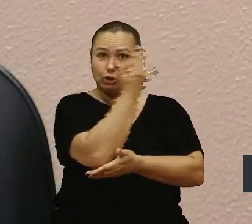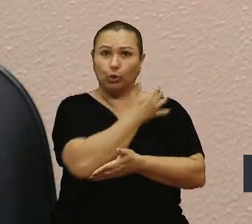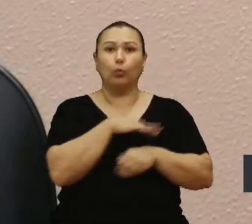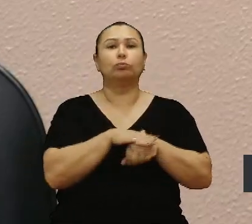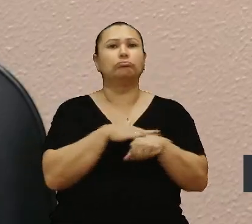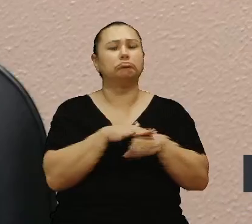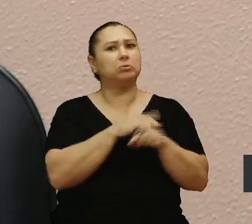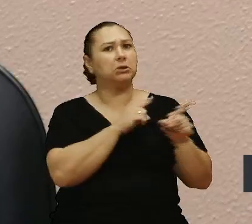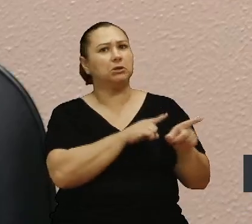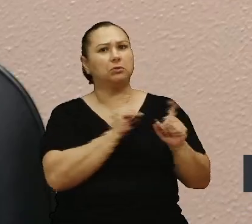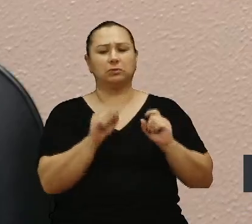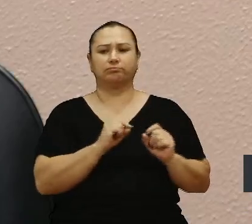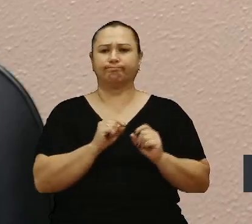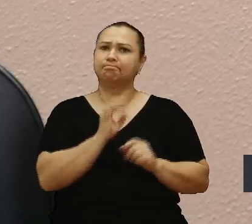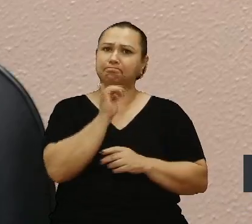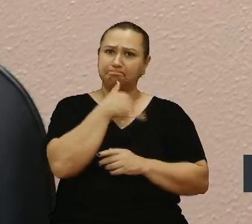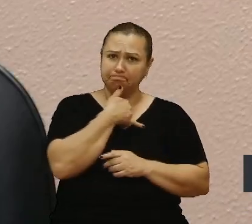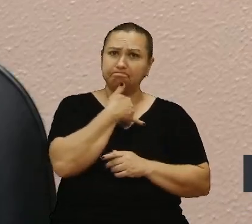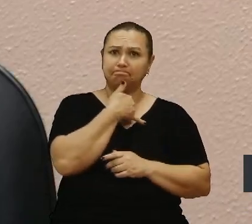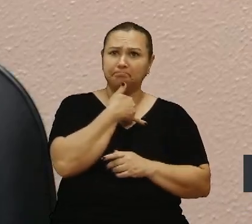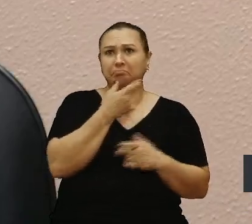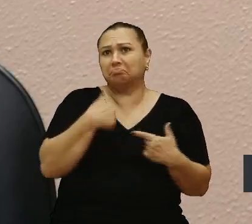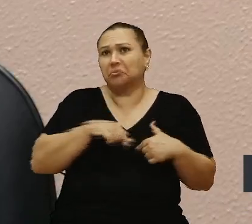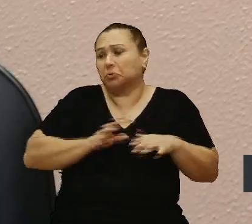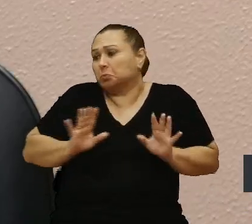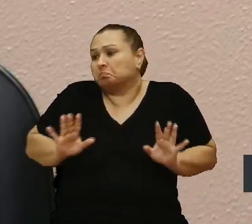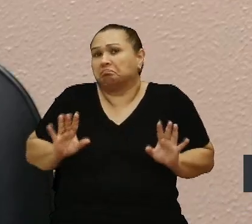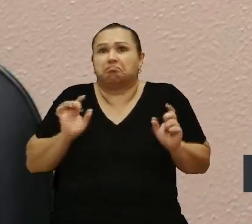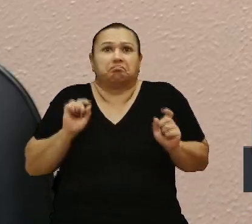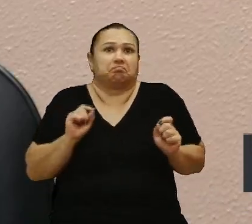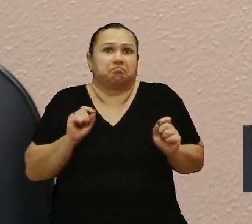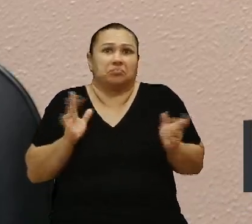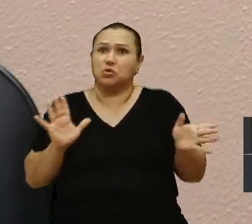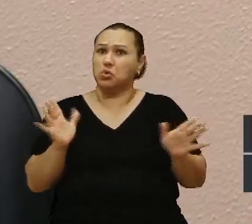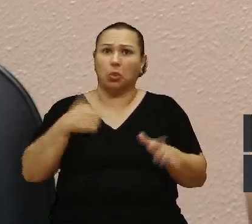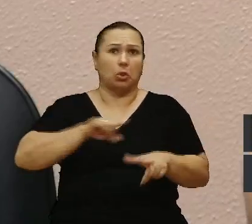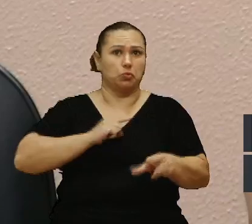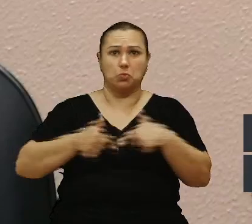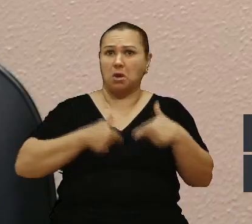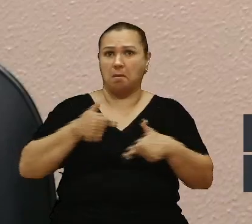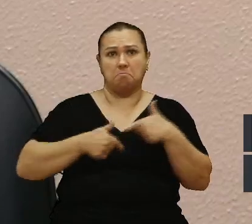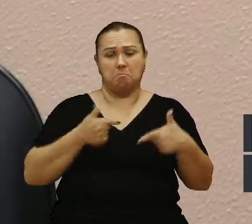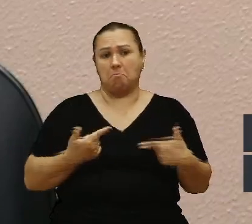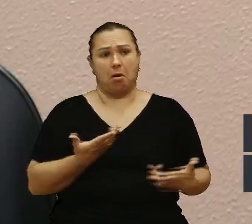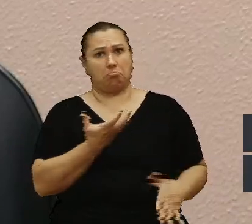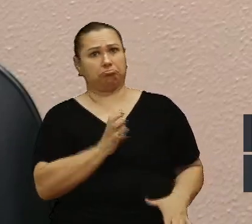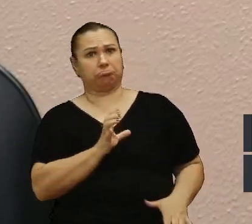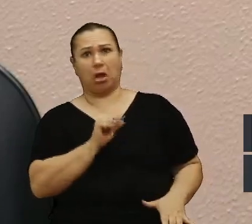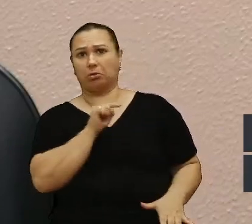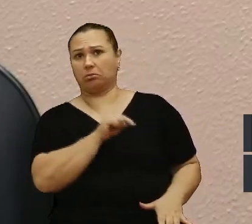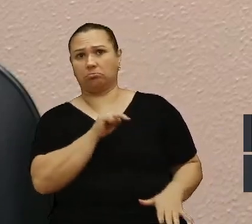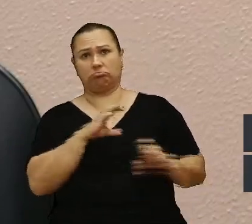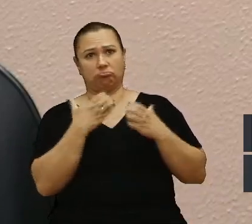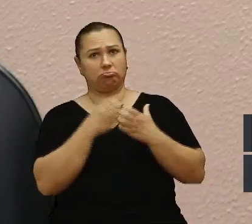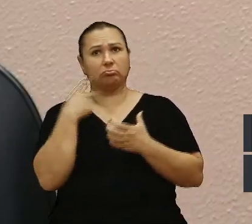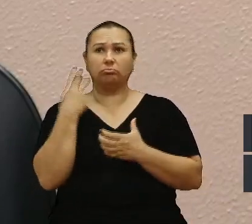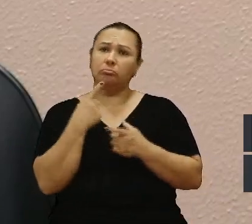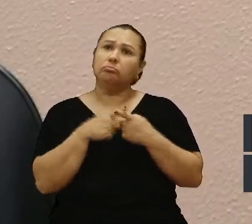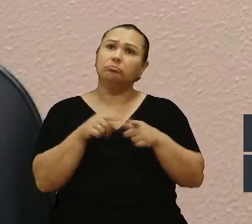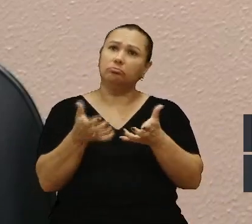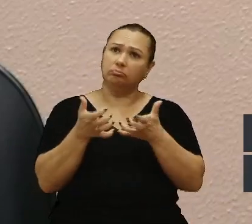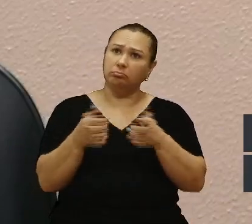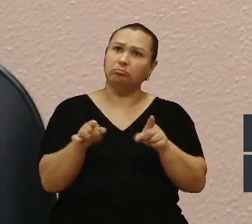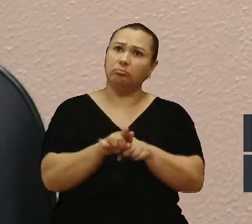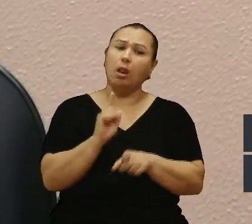estava extremamente desapontado conosco, sendo que nós apenas fizemos o nosso trabalho de oposição aqui na Câmara. Mas eu queria dizer o